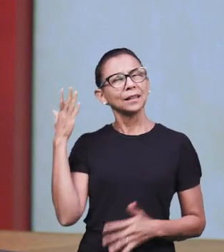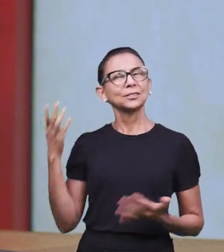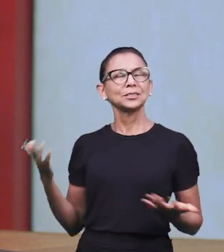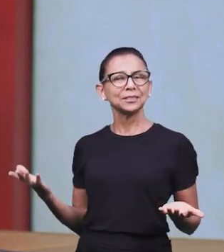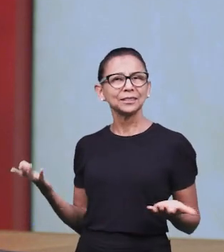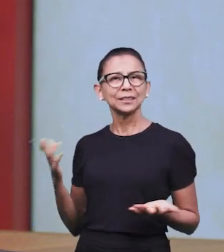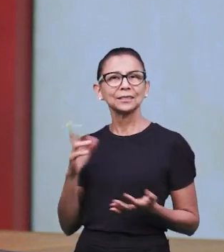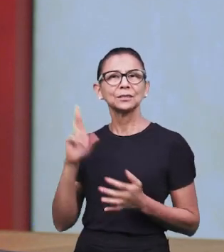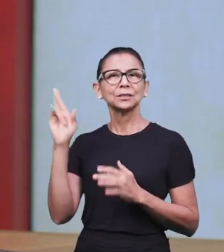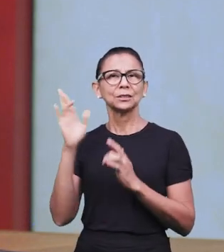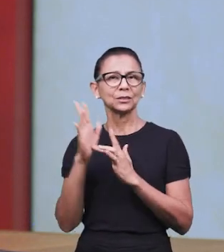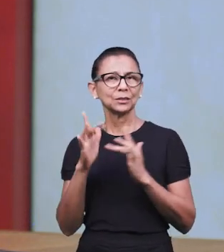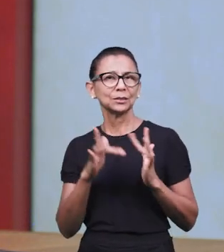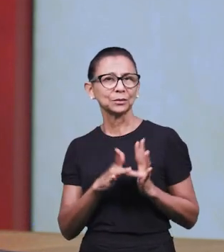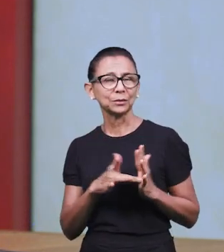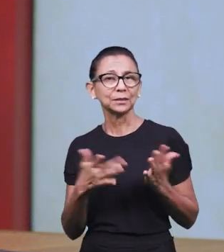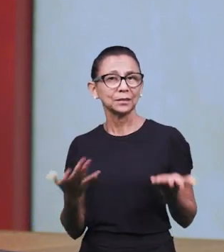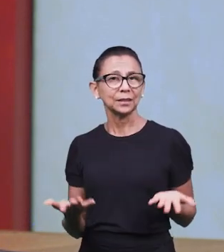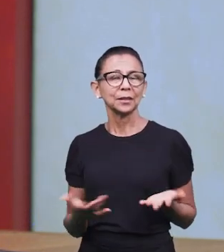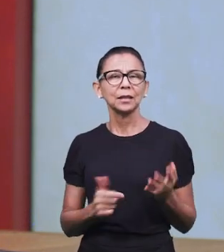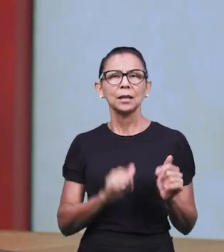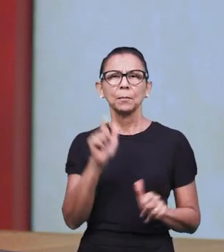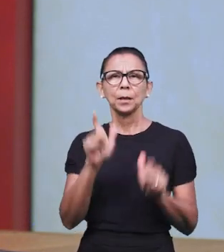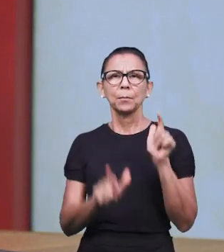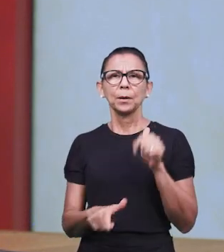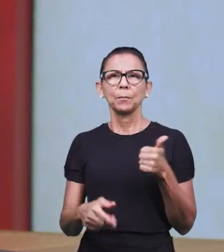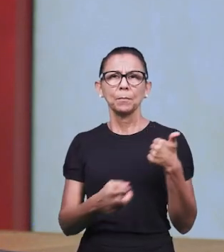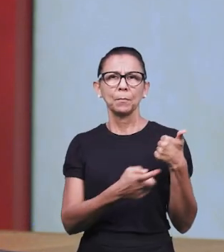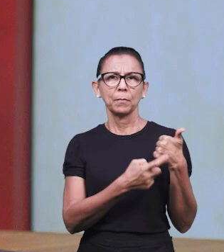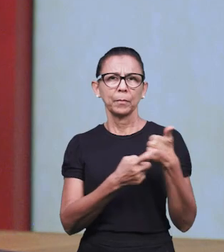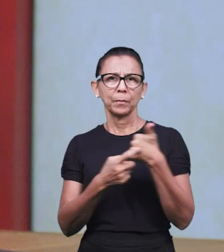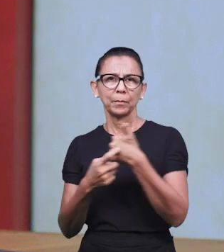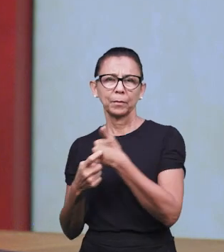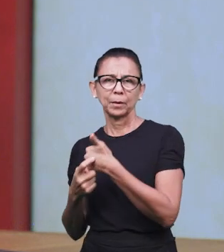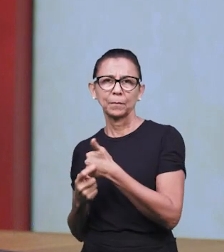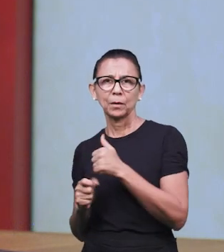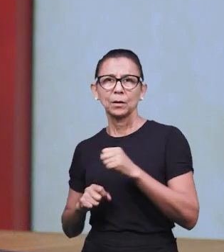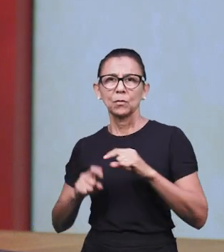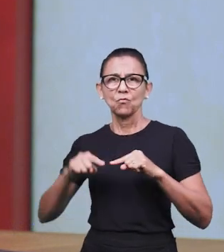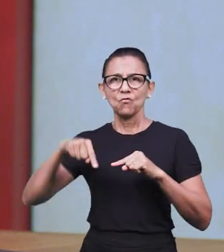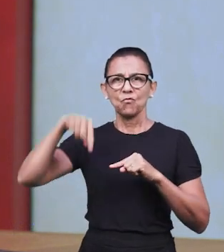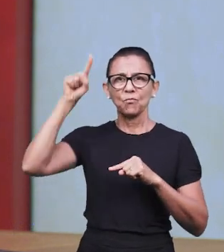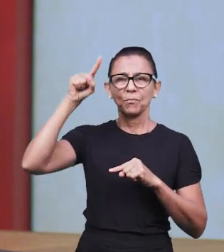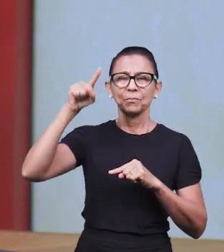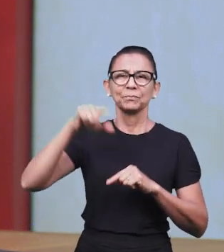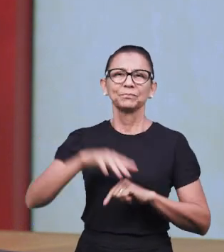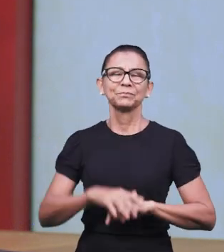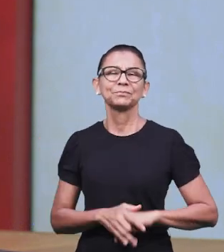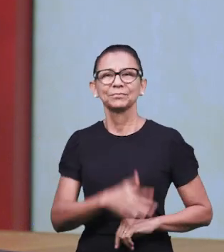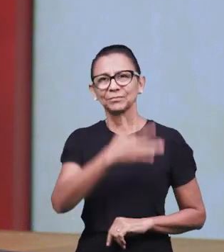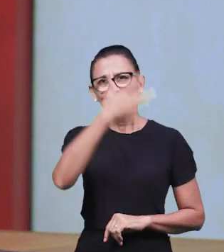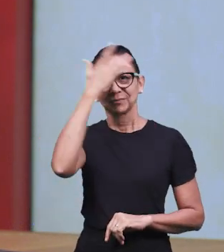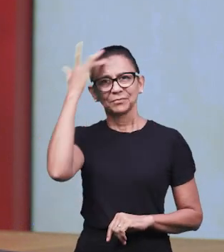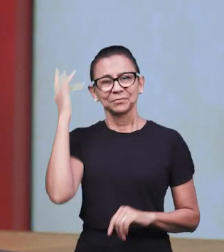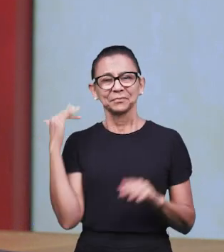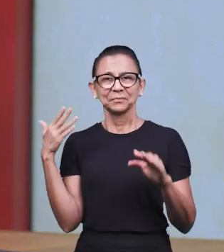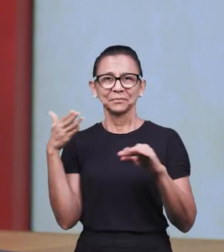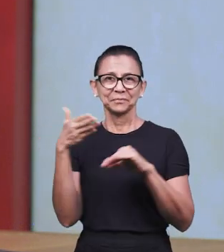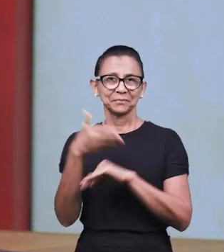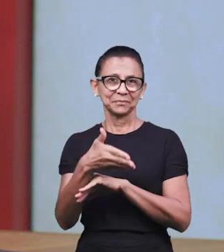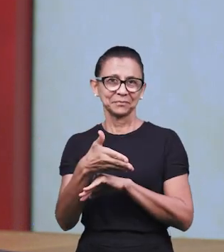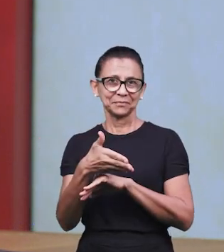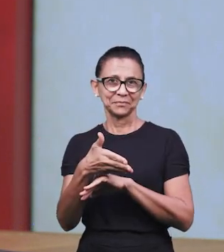sabe, quanto mais pessoas se inscreverem, curtirem e compartilharem, maior a relevância do canal, mais pessoas vão ter acesso